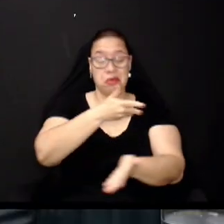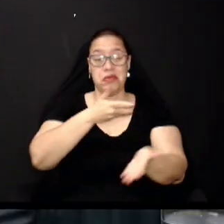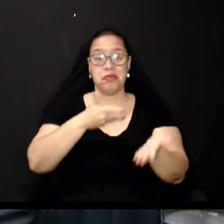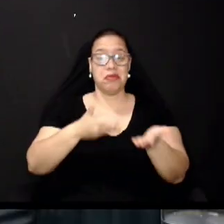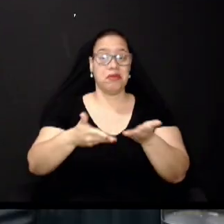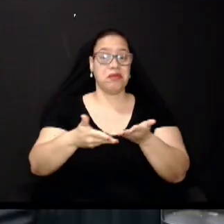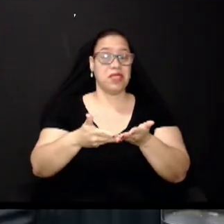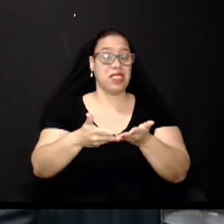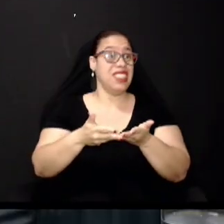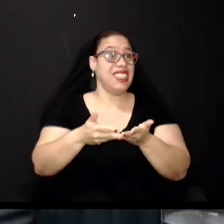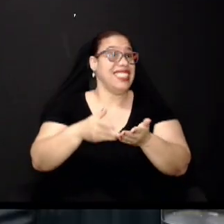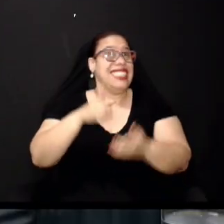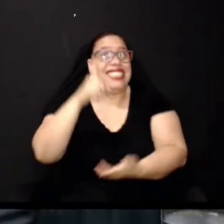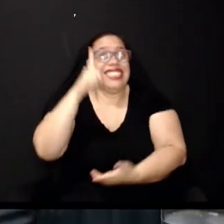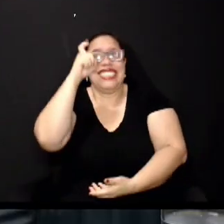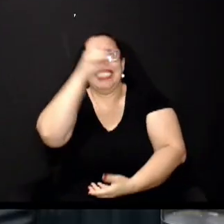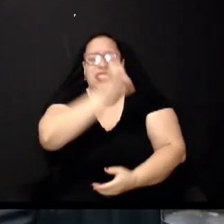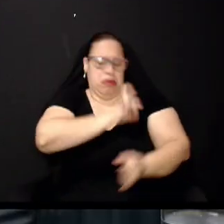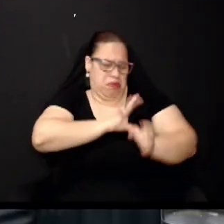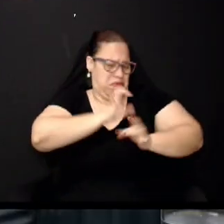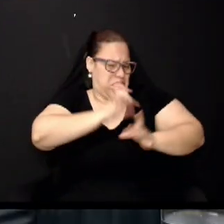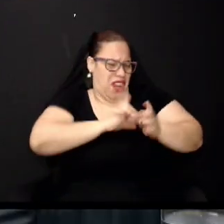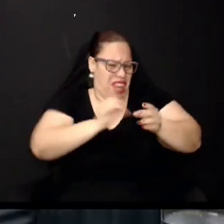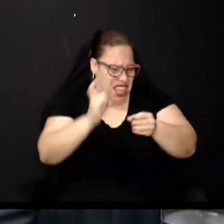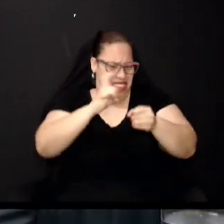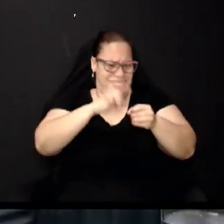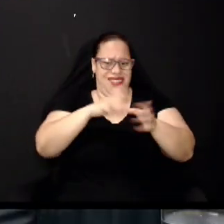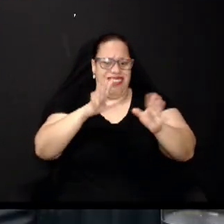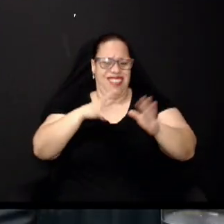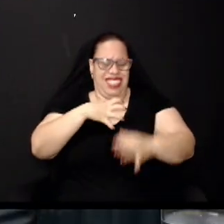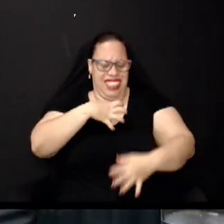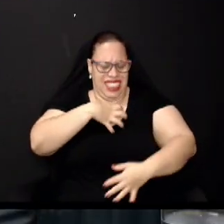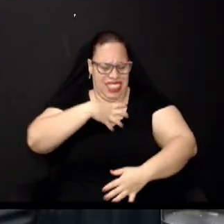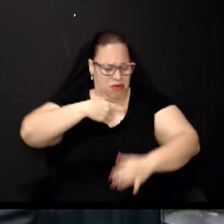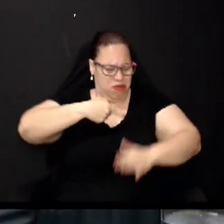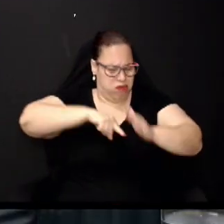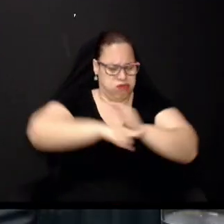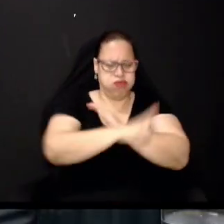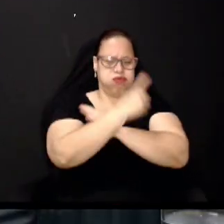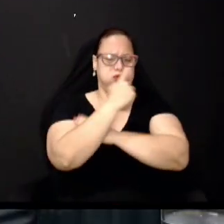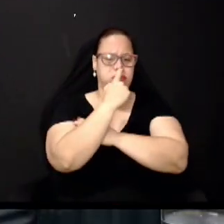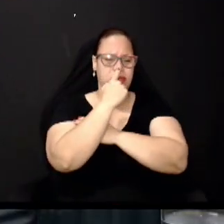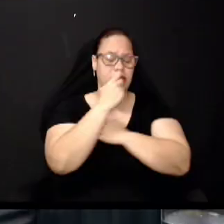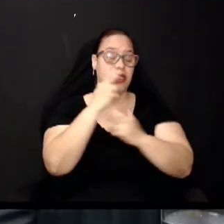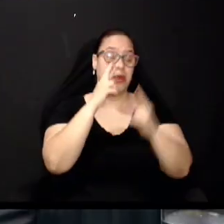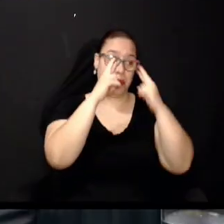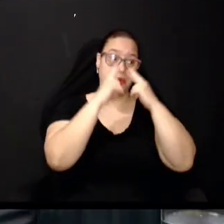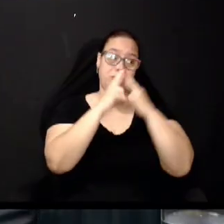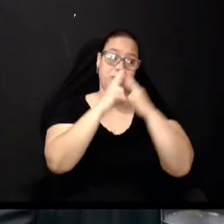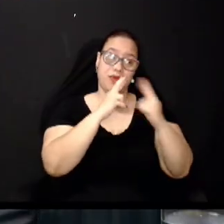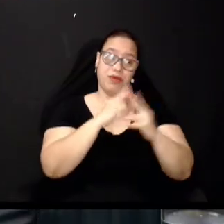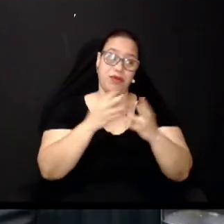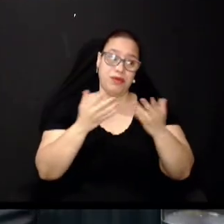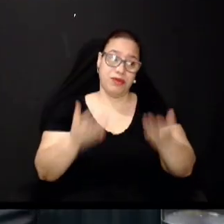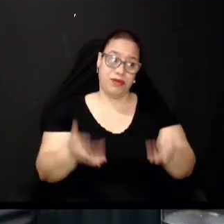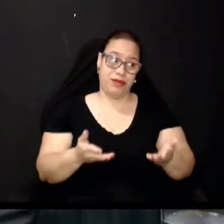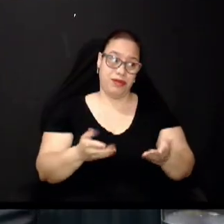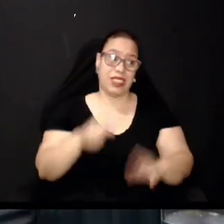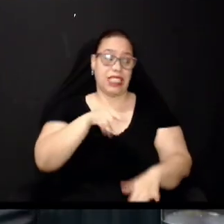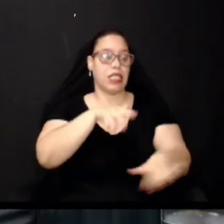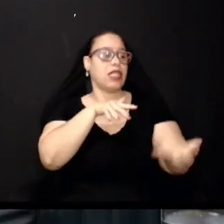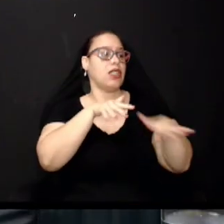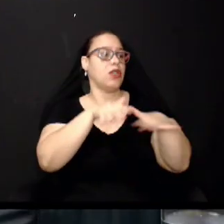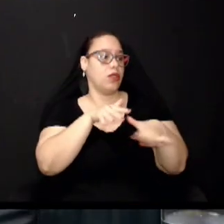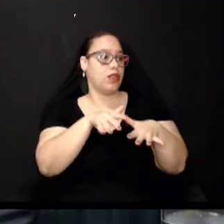gatilhos, né, que retomam a feridas muito profundas do relacionamento. Então, ao invés de naquele momento ser o